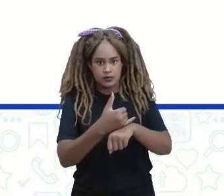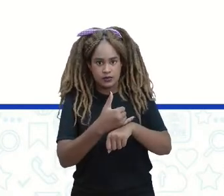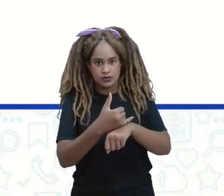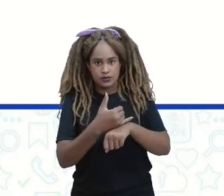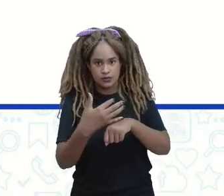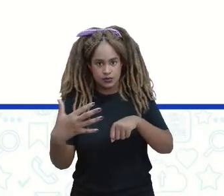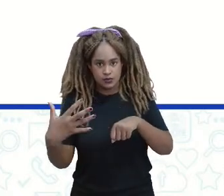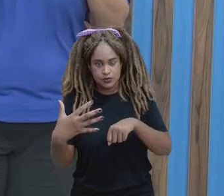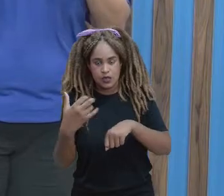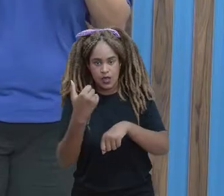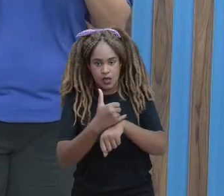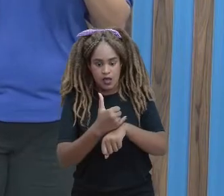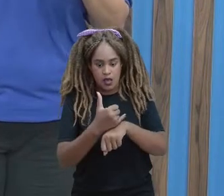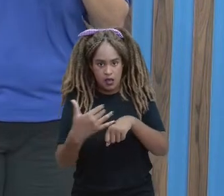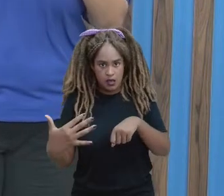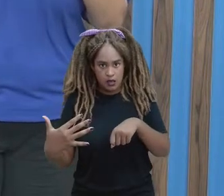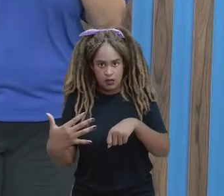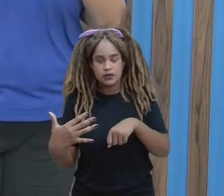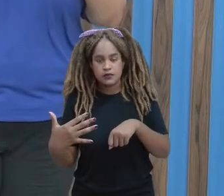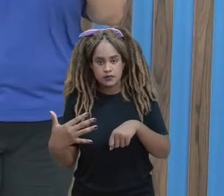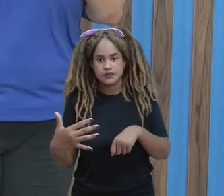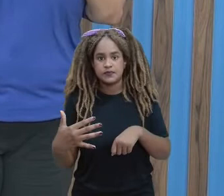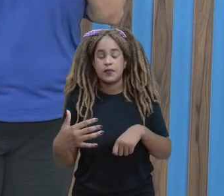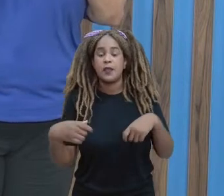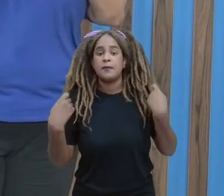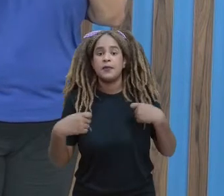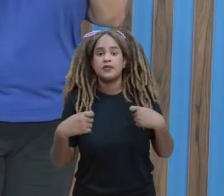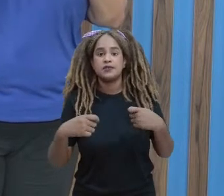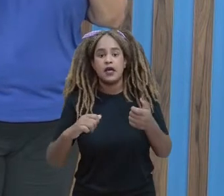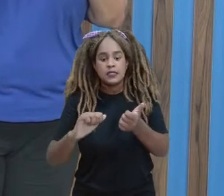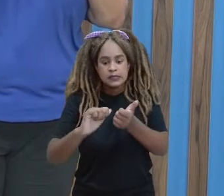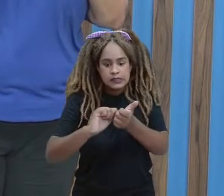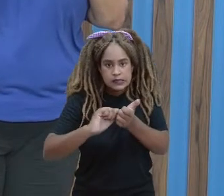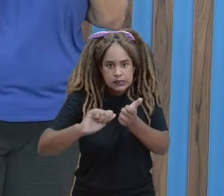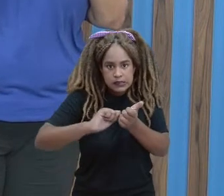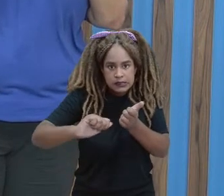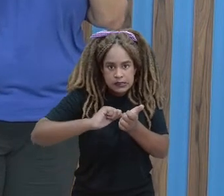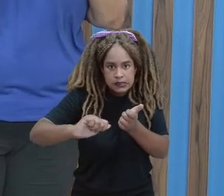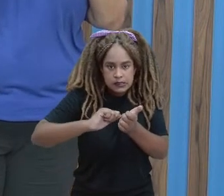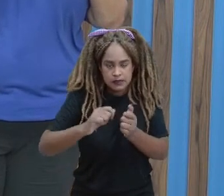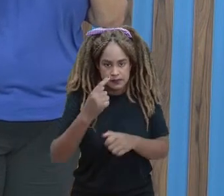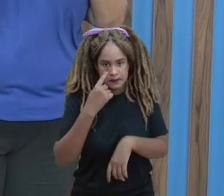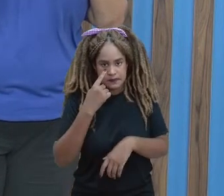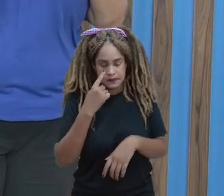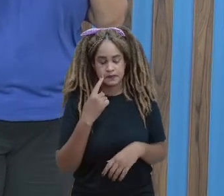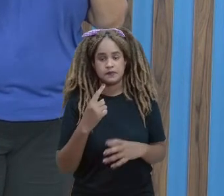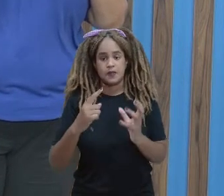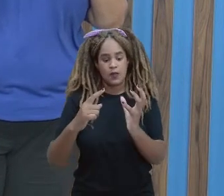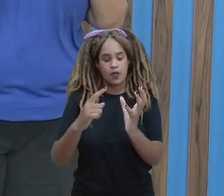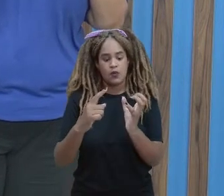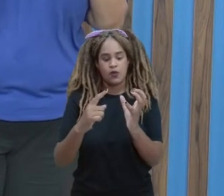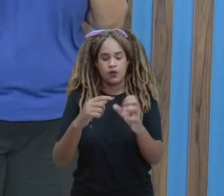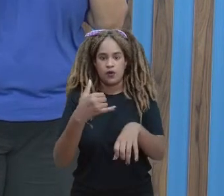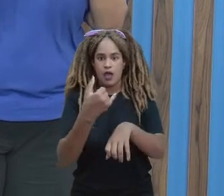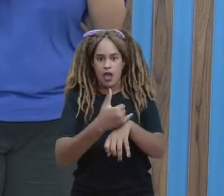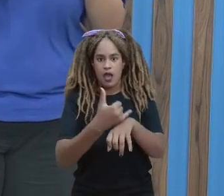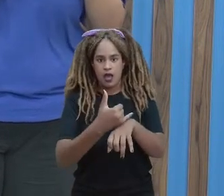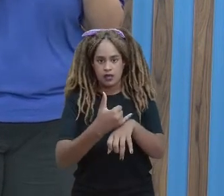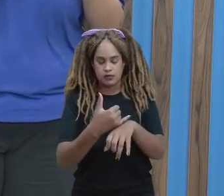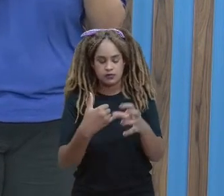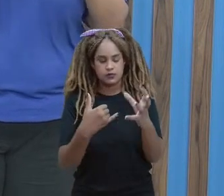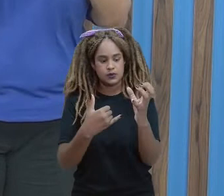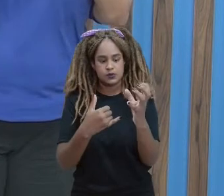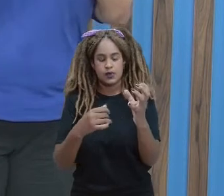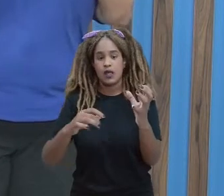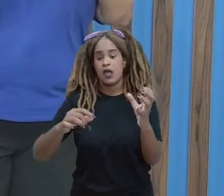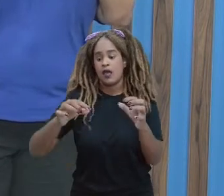Volta aqui pra mim, Davinho. Então, se a gente for fazer isso, ó, tem que fazer só num sentido assim, ó, passando o ímã na agulha desse